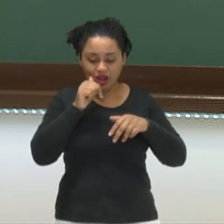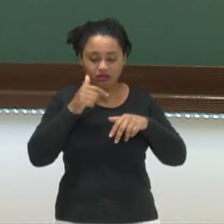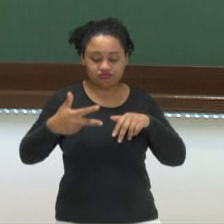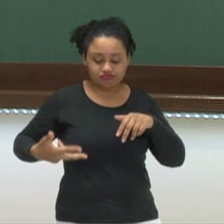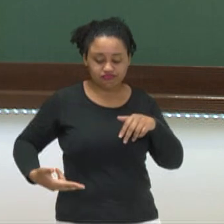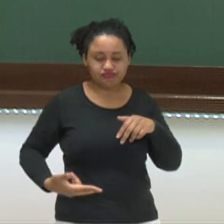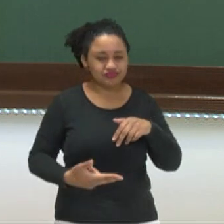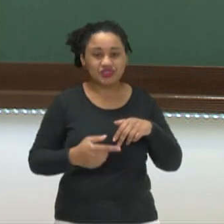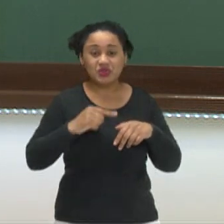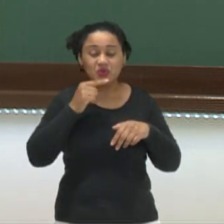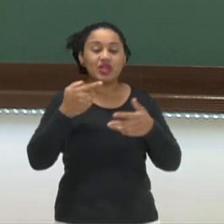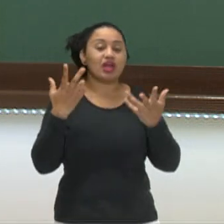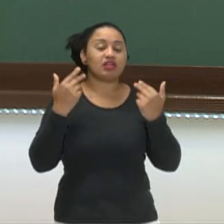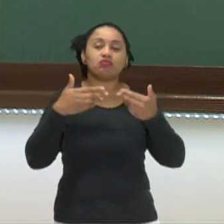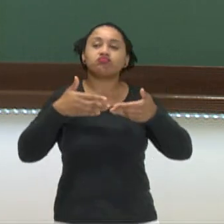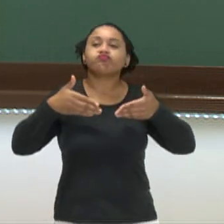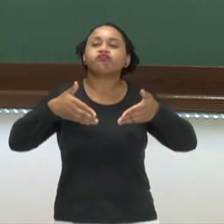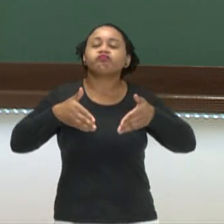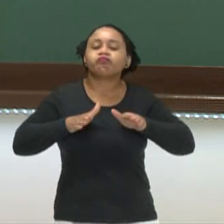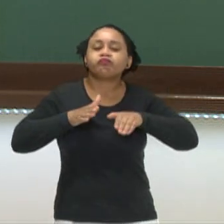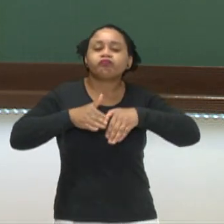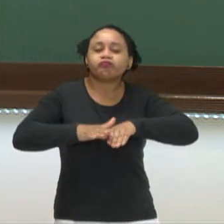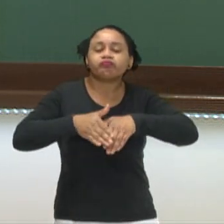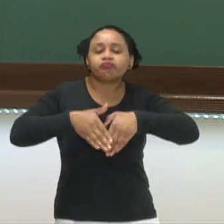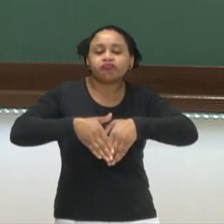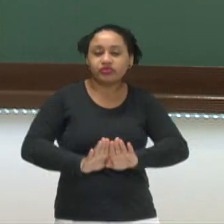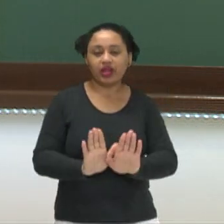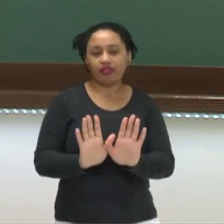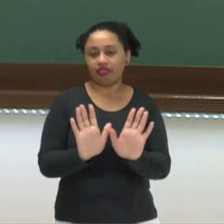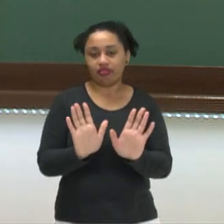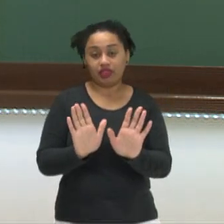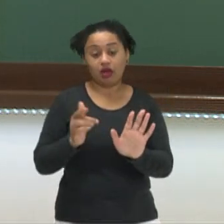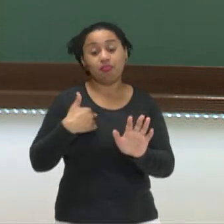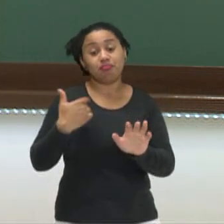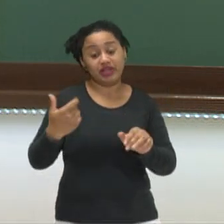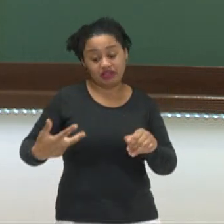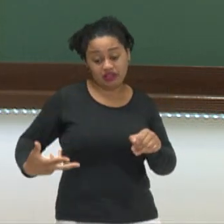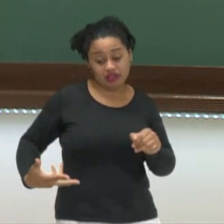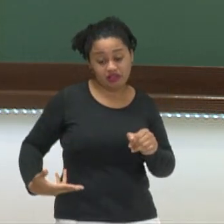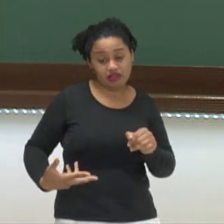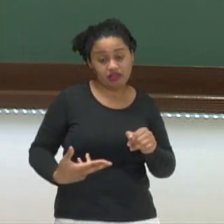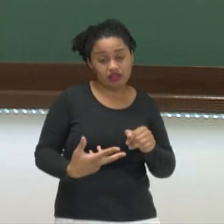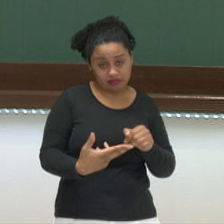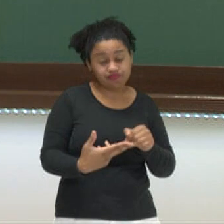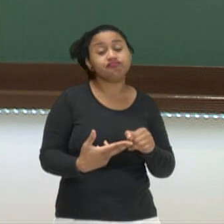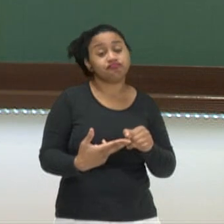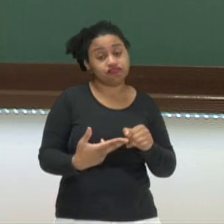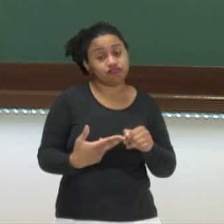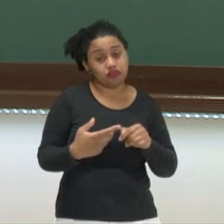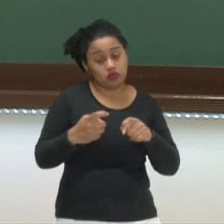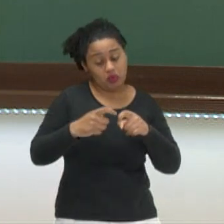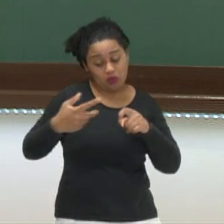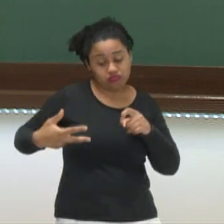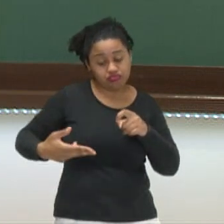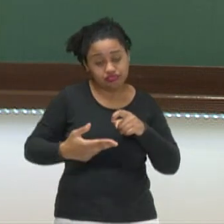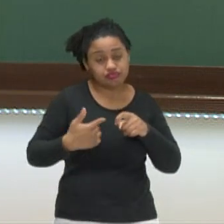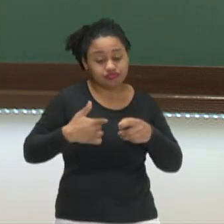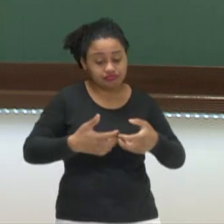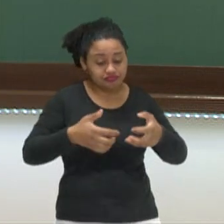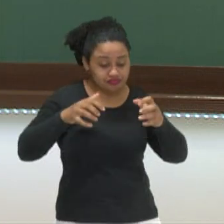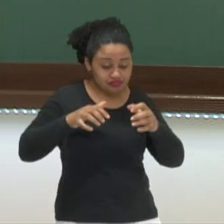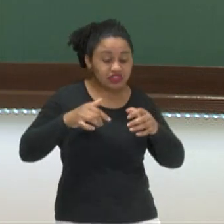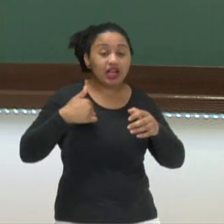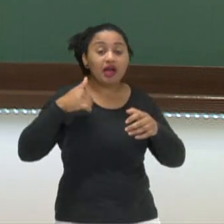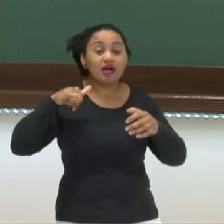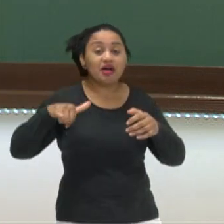ter o bebê por parto normal, parto natural, e ela acaba fazendo uma cesariana, né? Eles